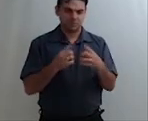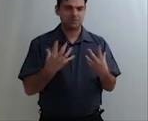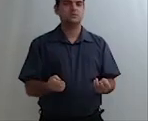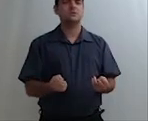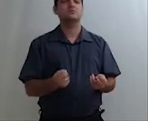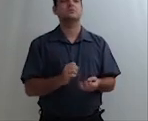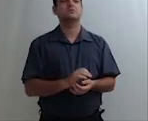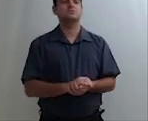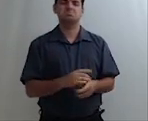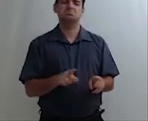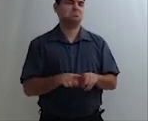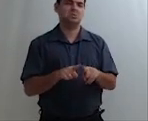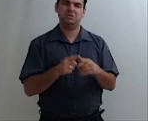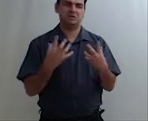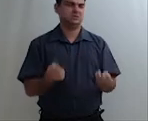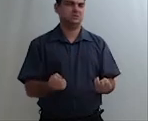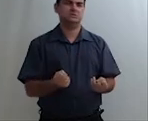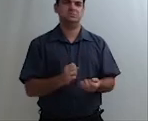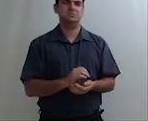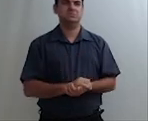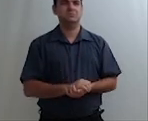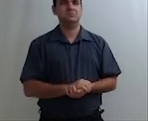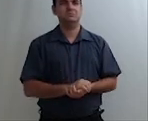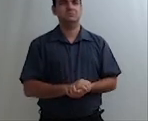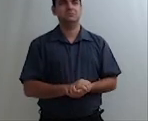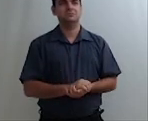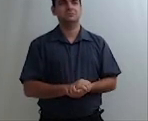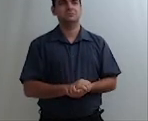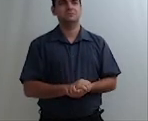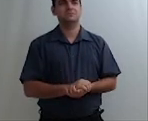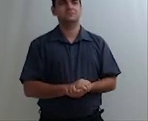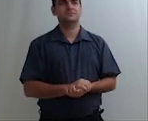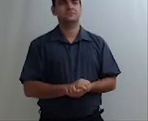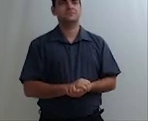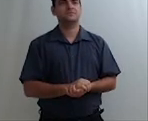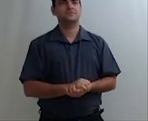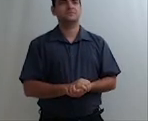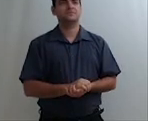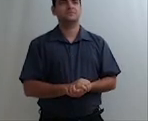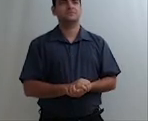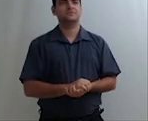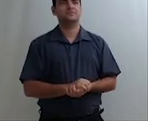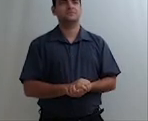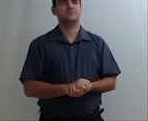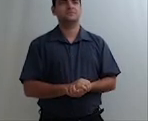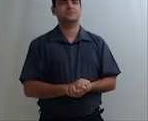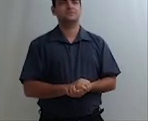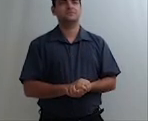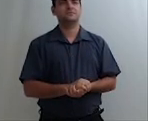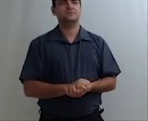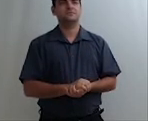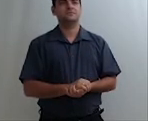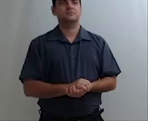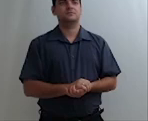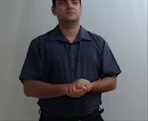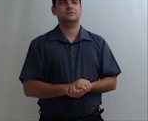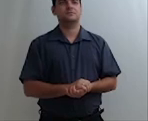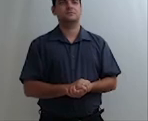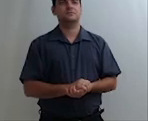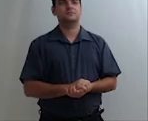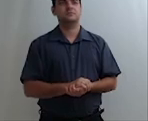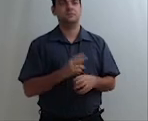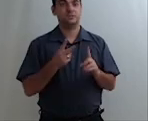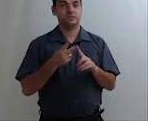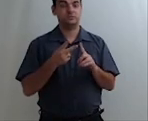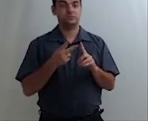também vou acompanhar min pois não o HC 614